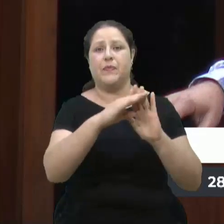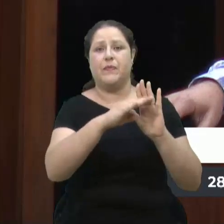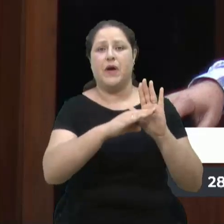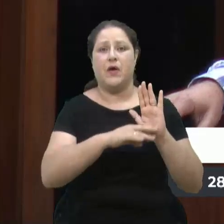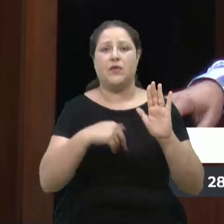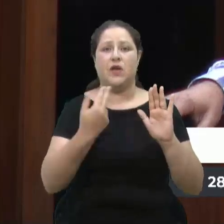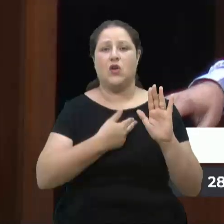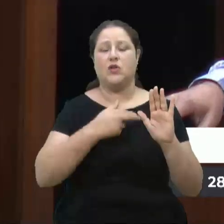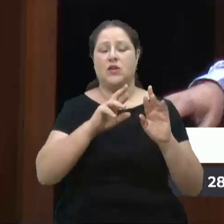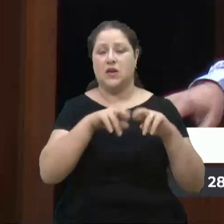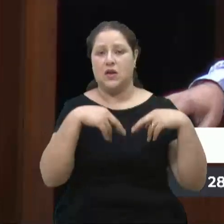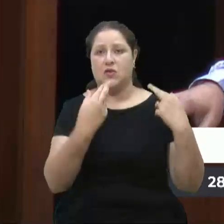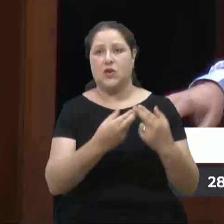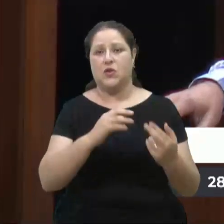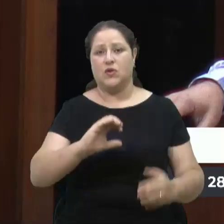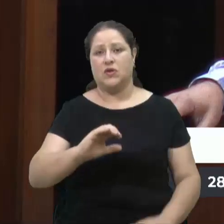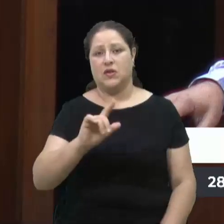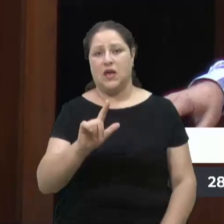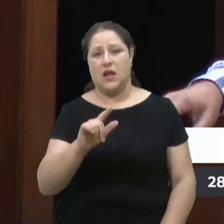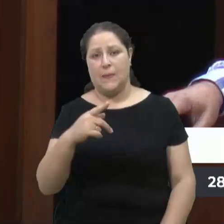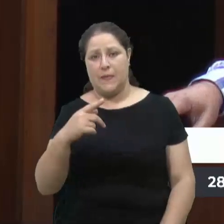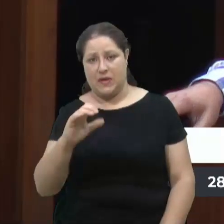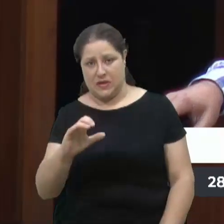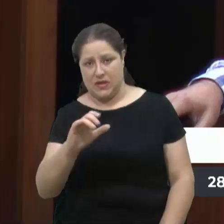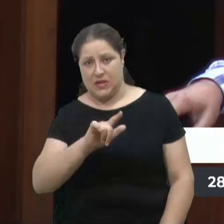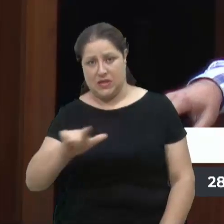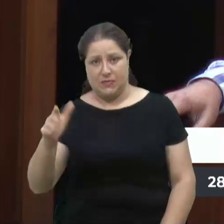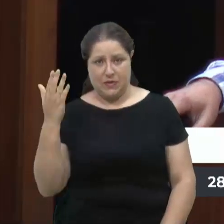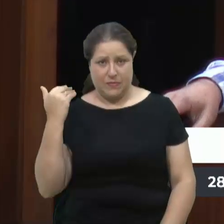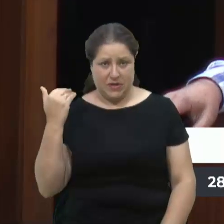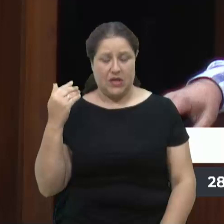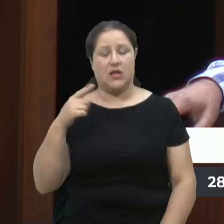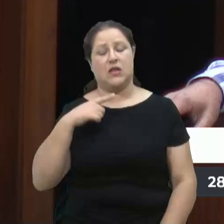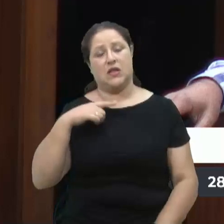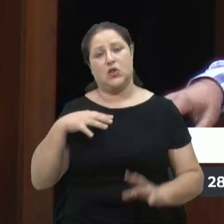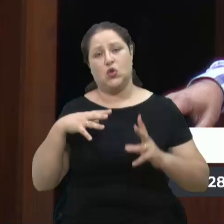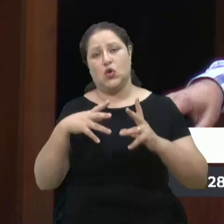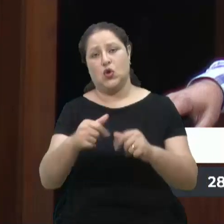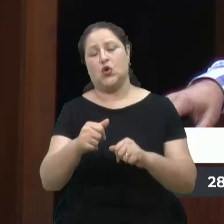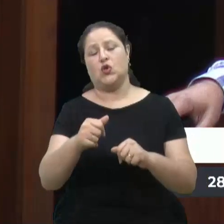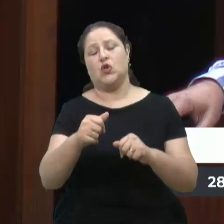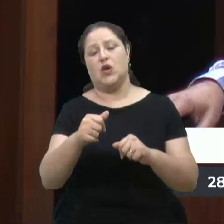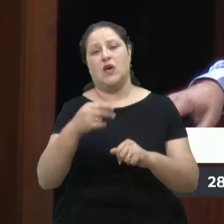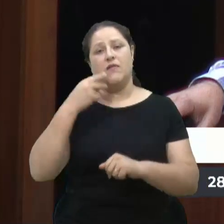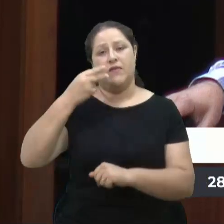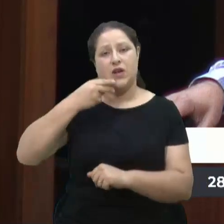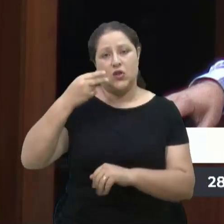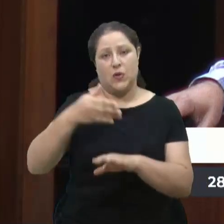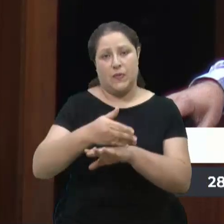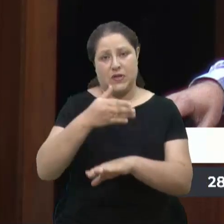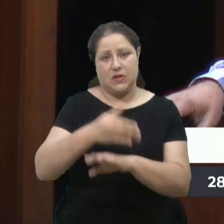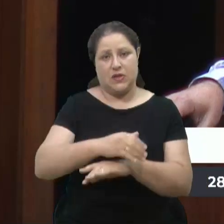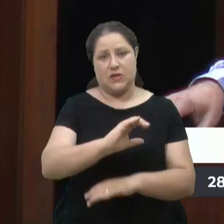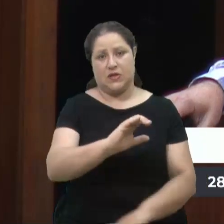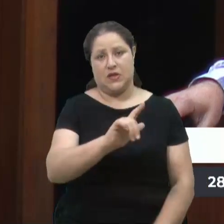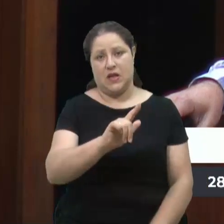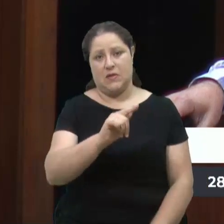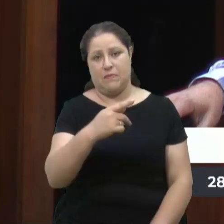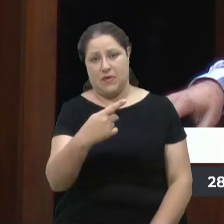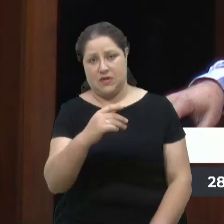reunião da CLPC na última semana. Todos os vereadores que compõem a CLPC foram